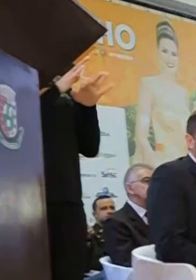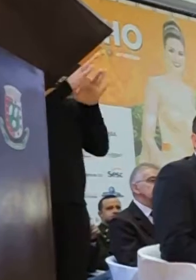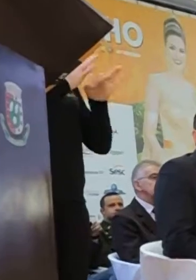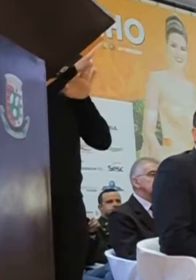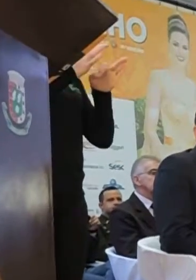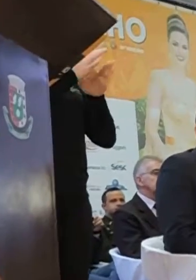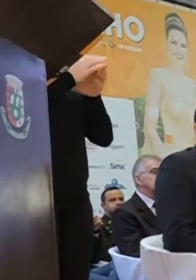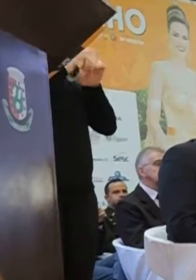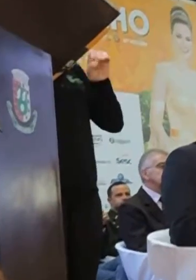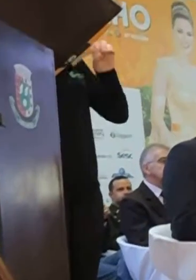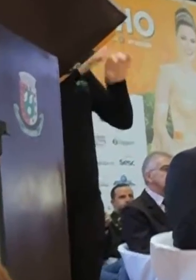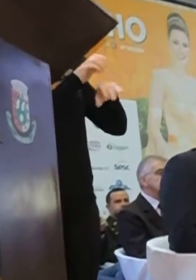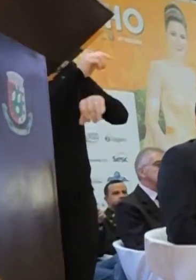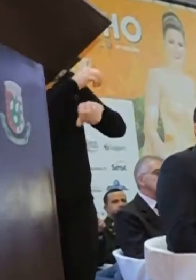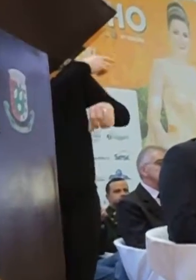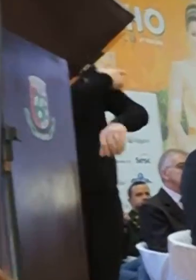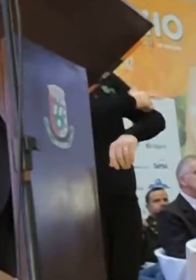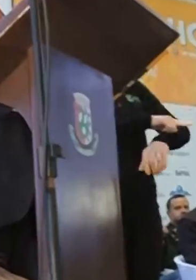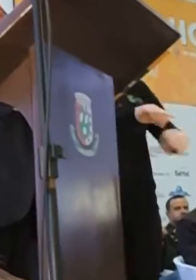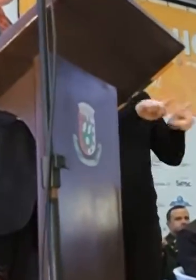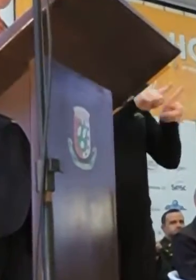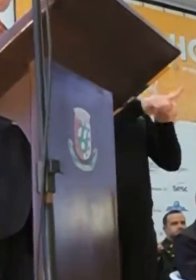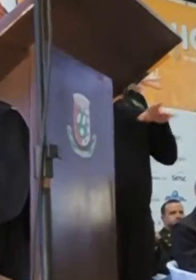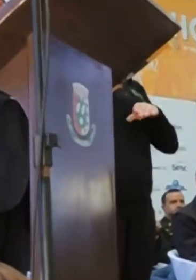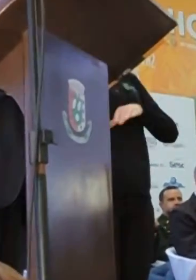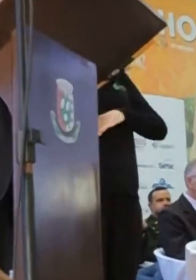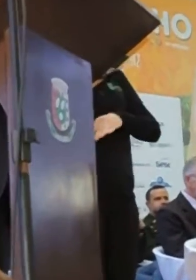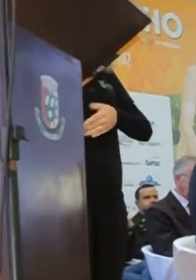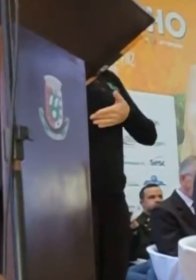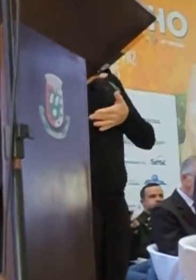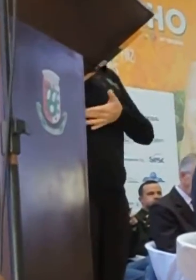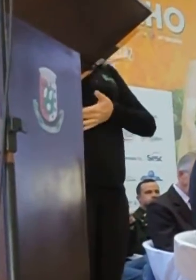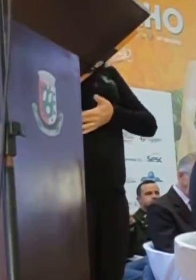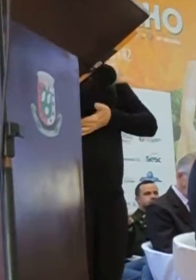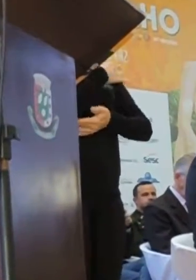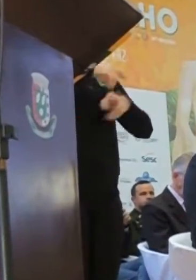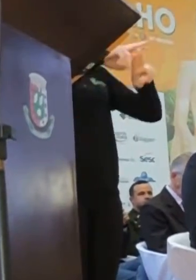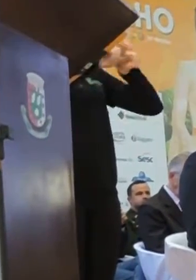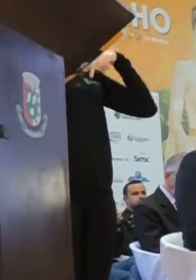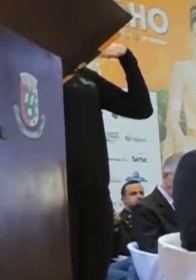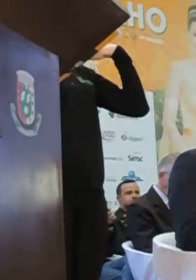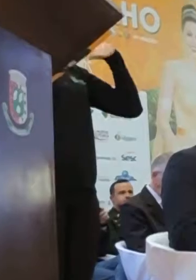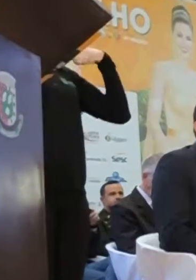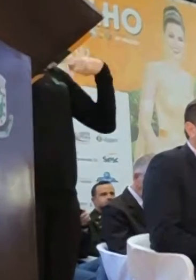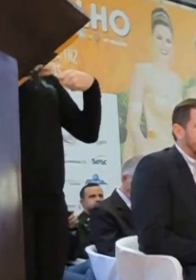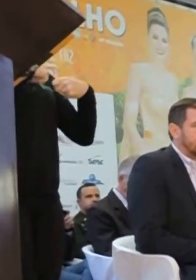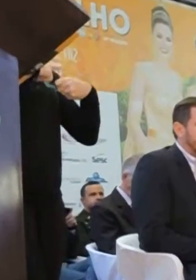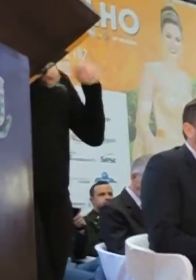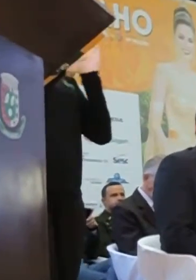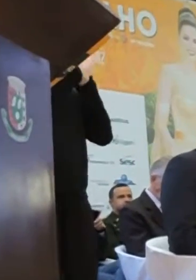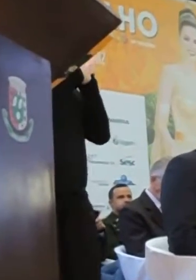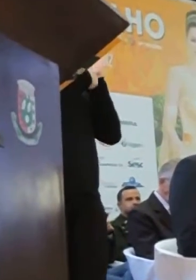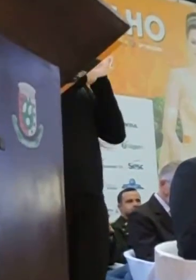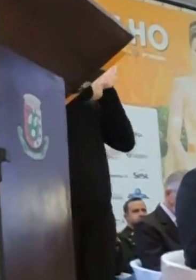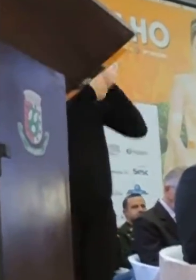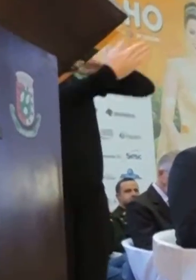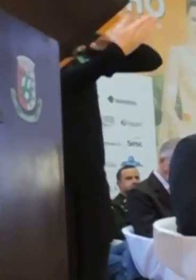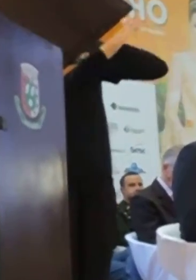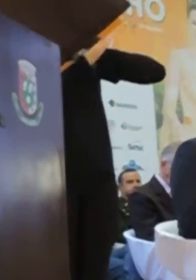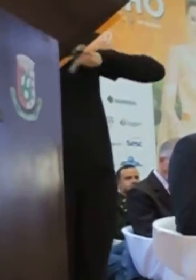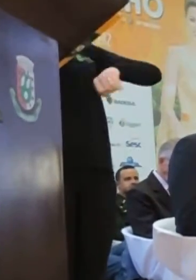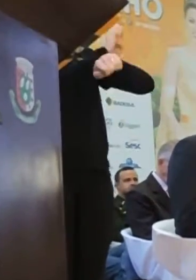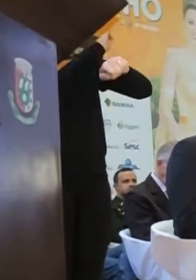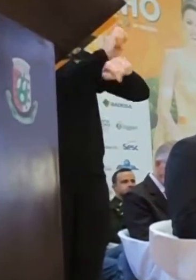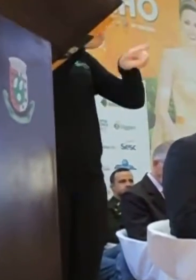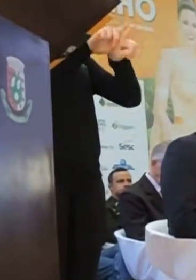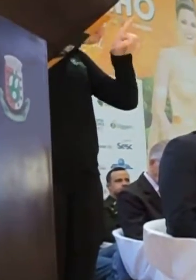área da educação e na área da saúde. Para isso, precisamos da atenção e da ajuda do Estado